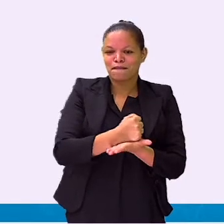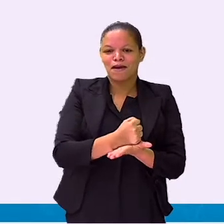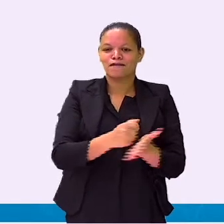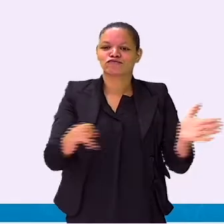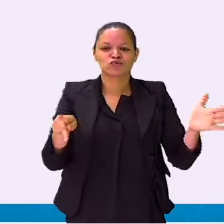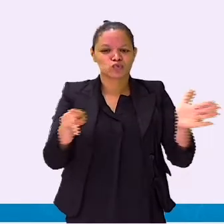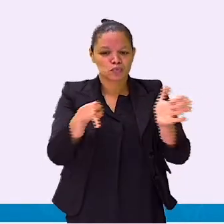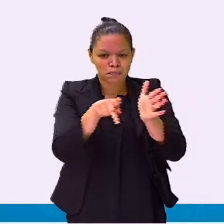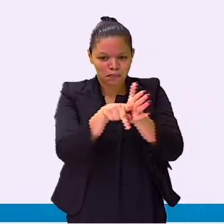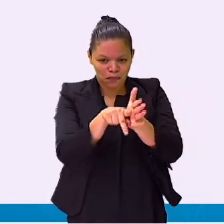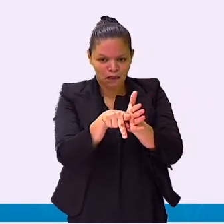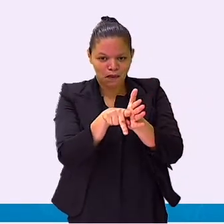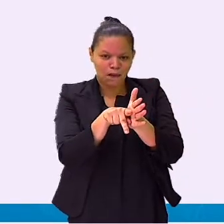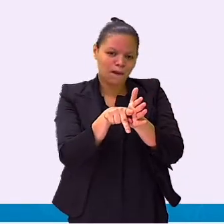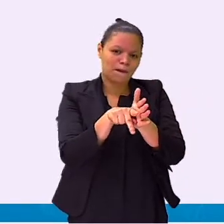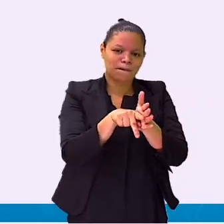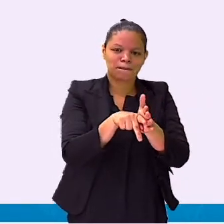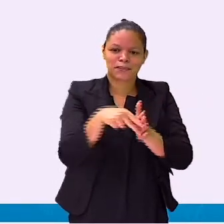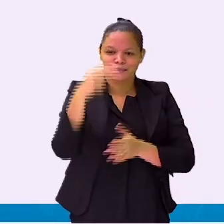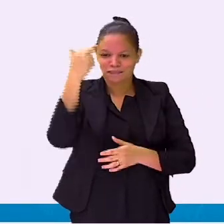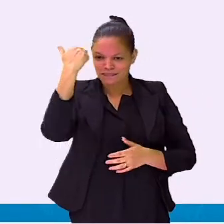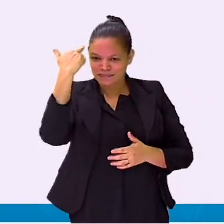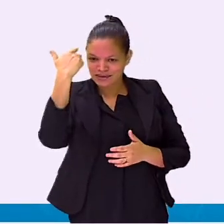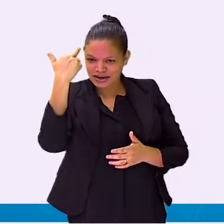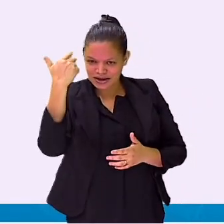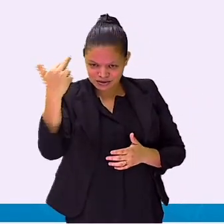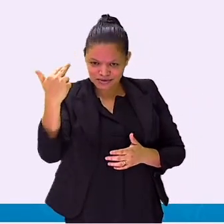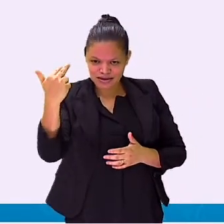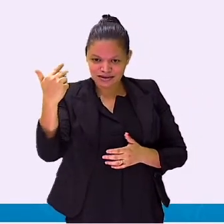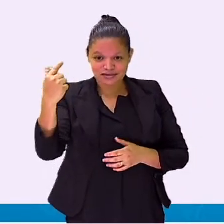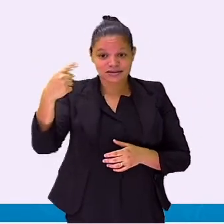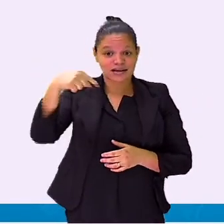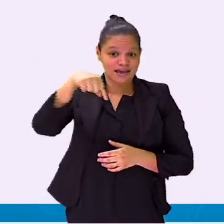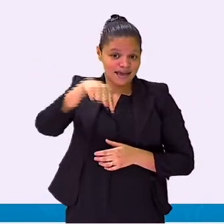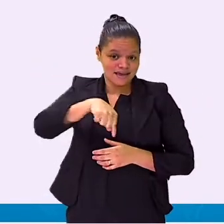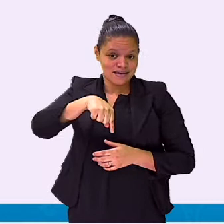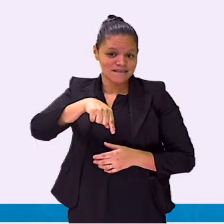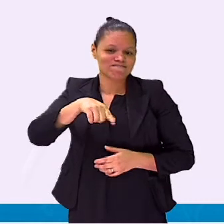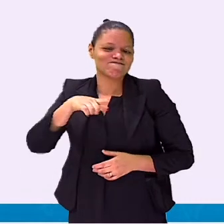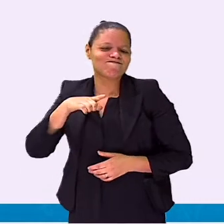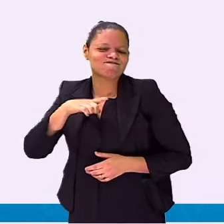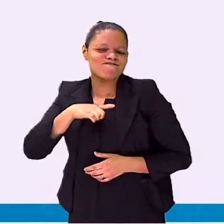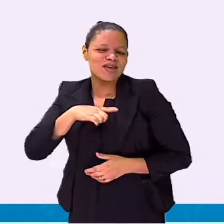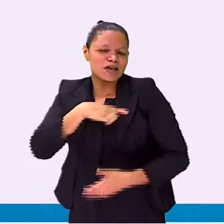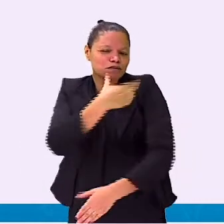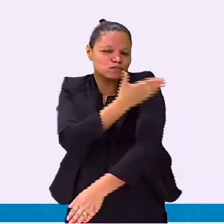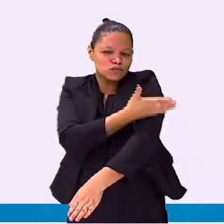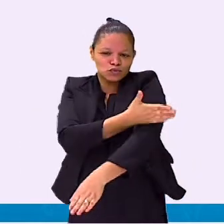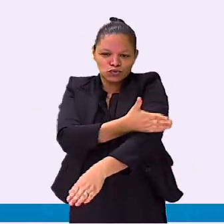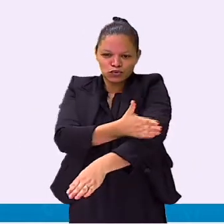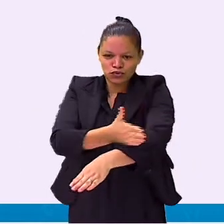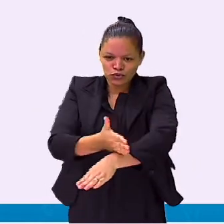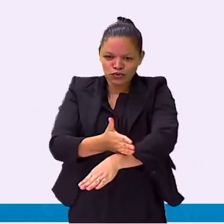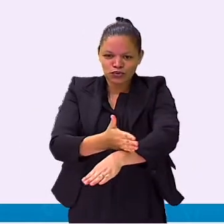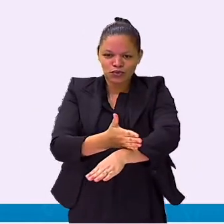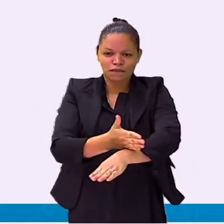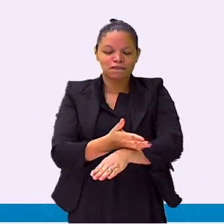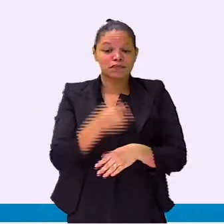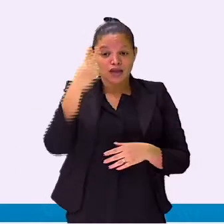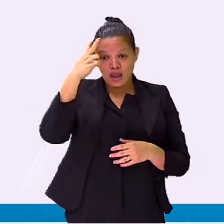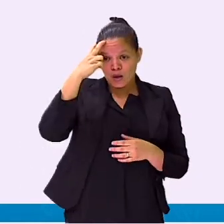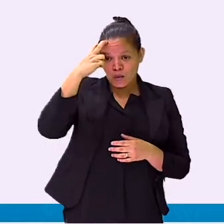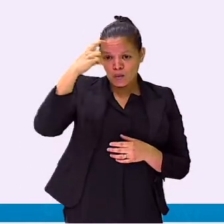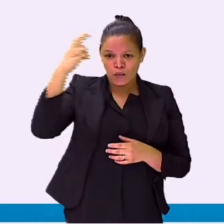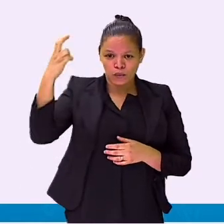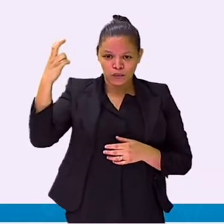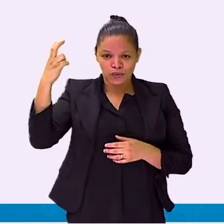alguém. E aqui em Minas Gerais nós encontramos este costume. o fato de estar geograficamente no